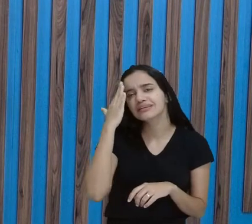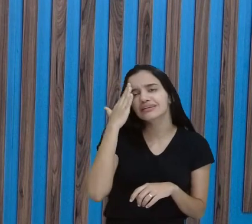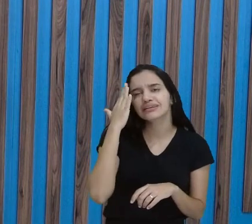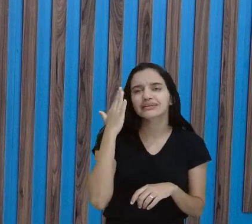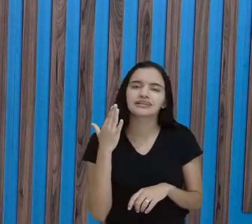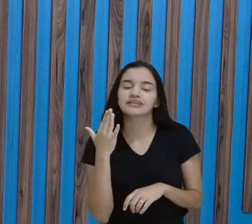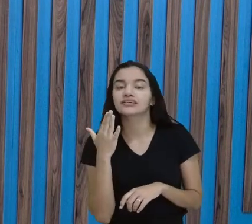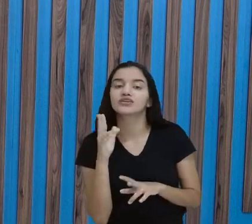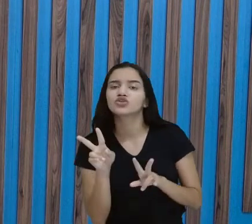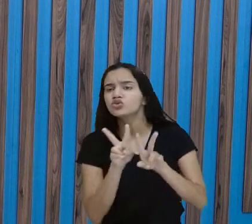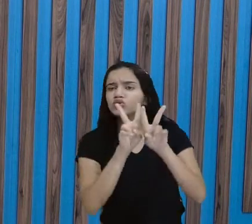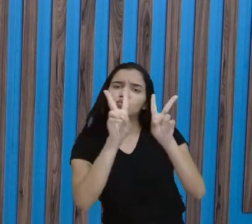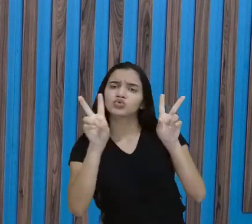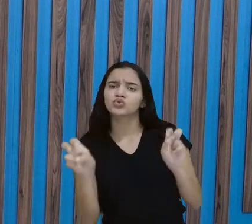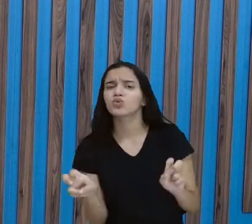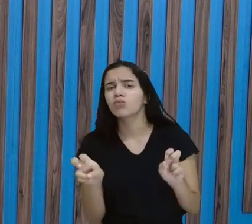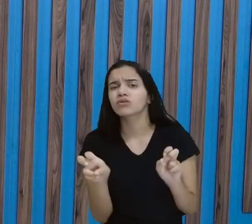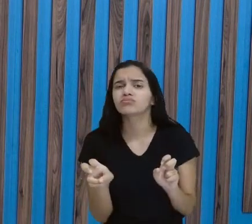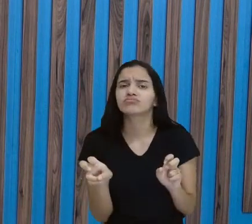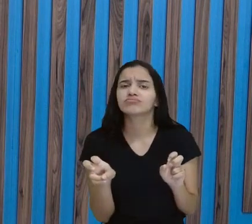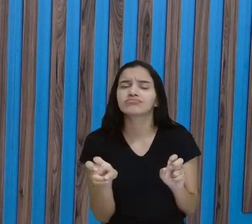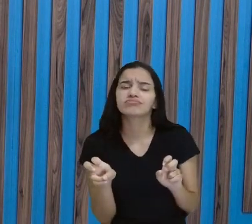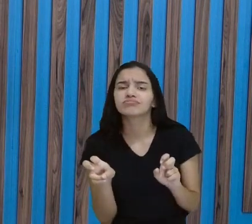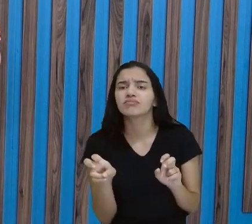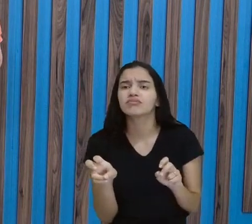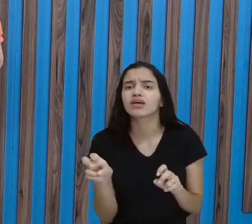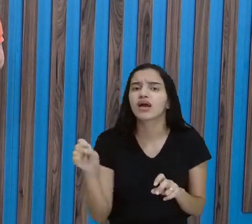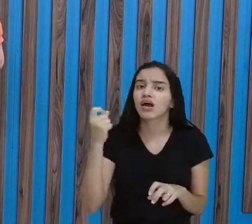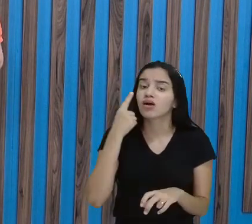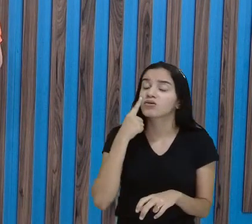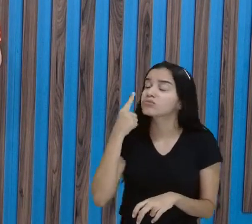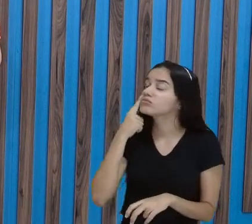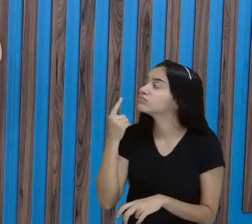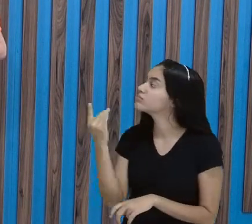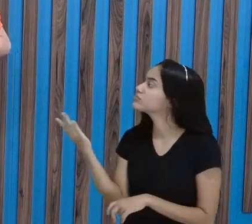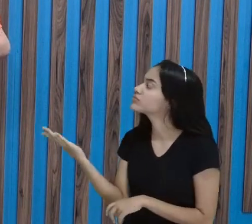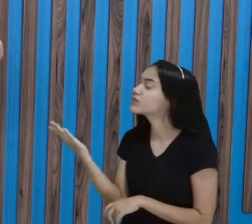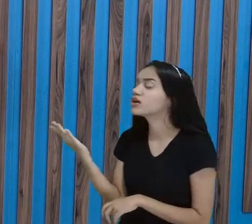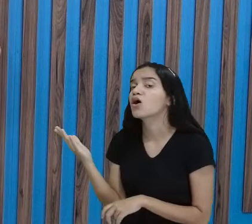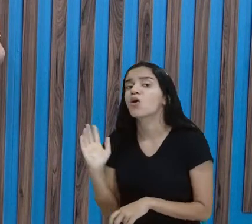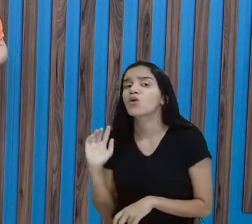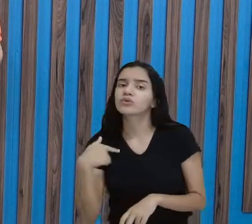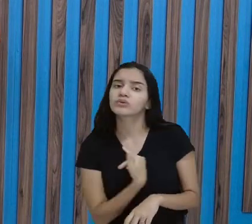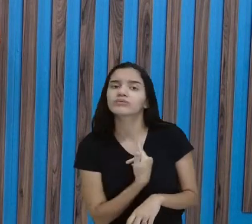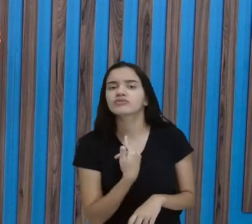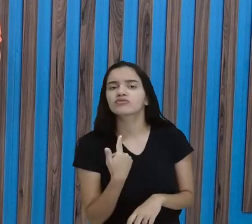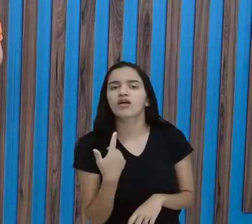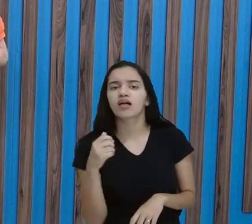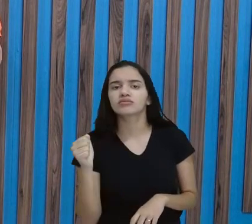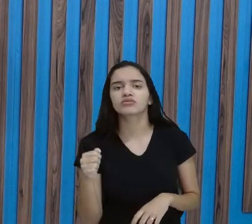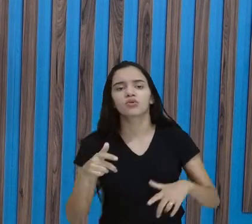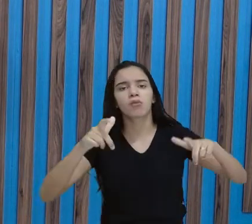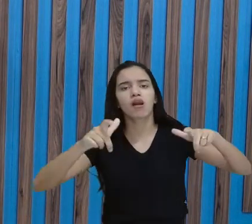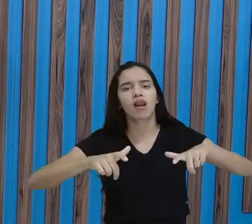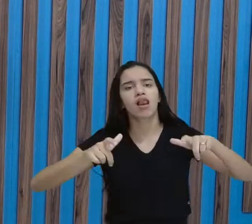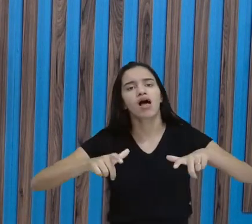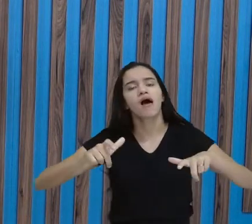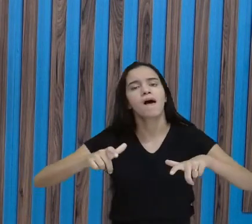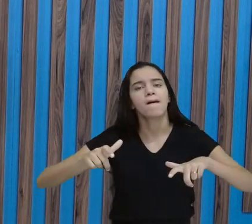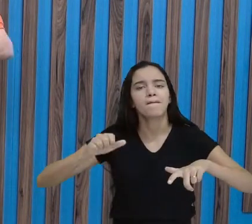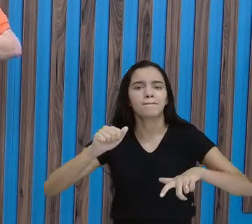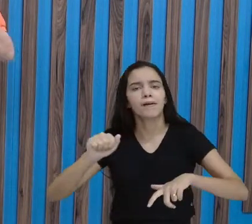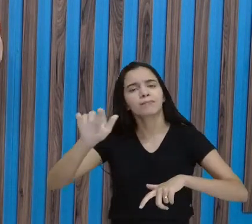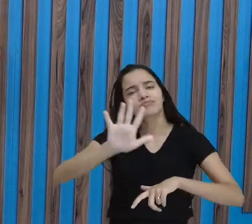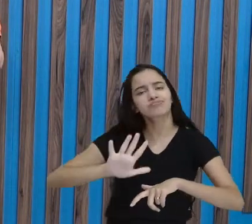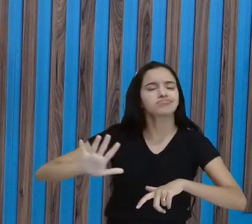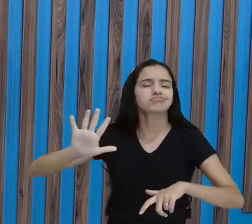aqui foi... O que você entende sobre paisagem? Quando a gente fala sobre paisagem, o que vocês aí que estão em